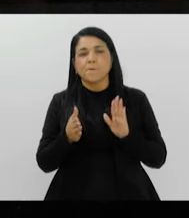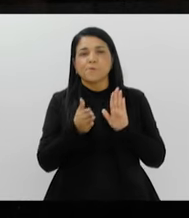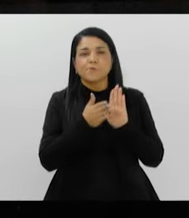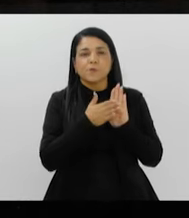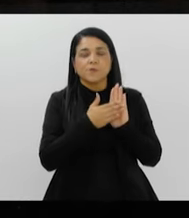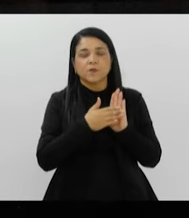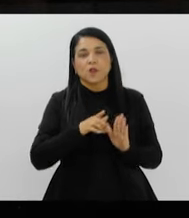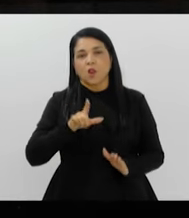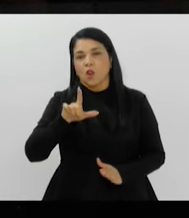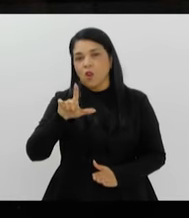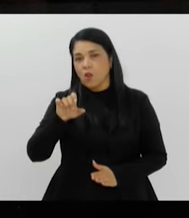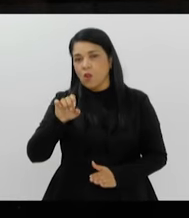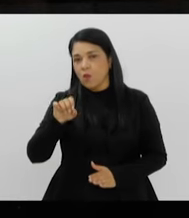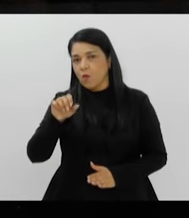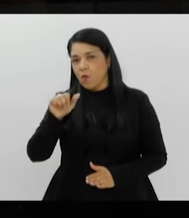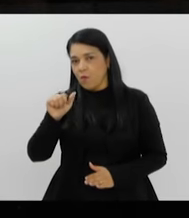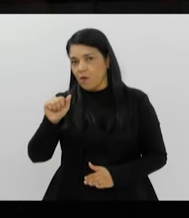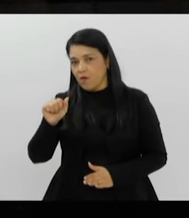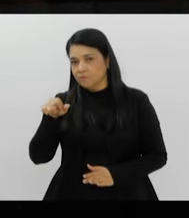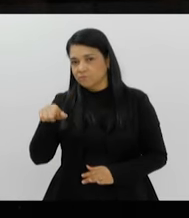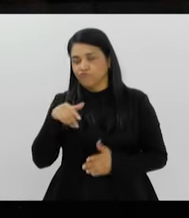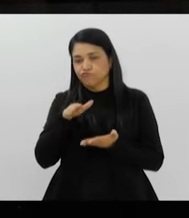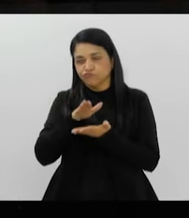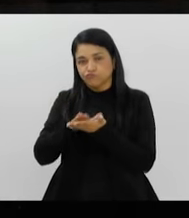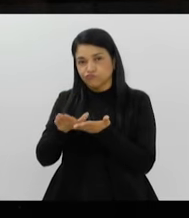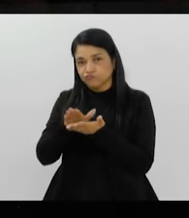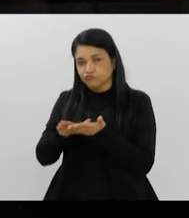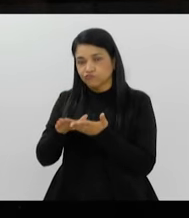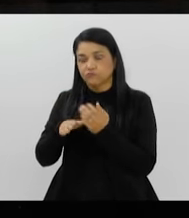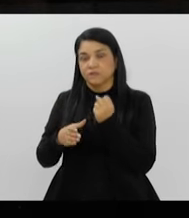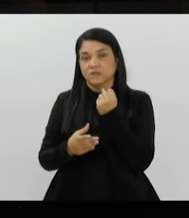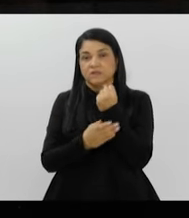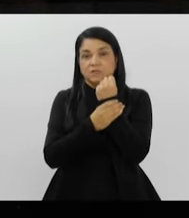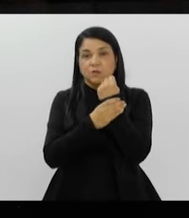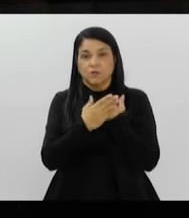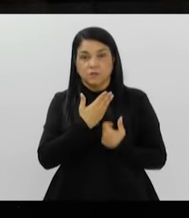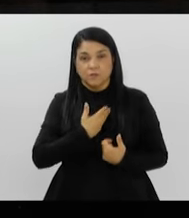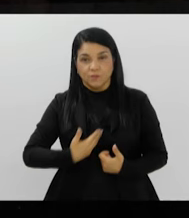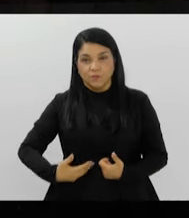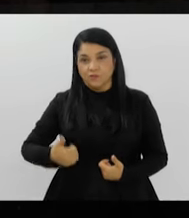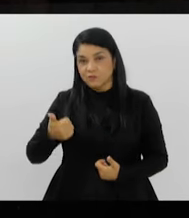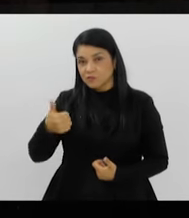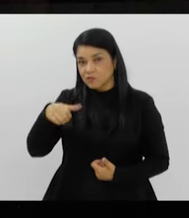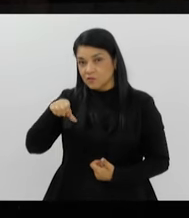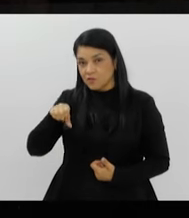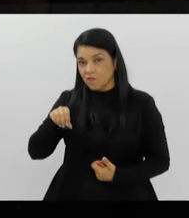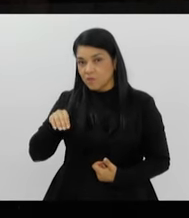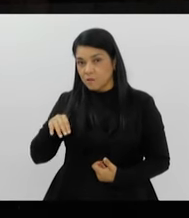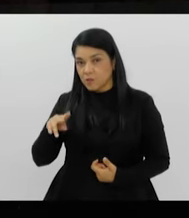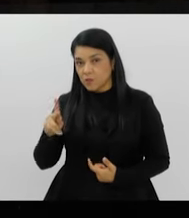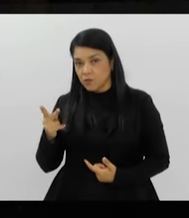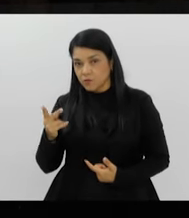da LOA para o gasto de segurança pública, são 19 bilhões.